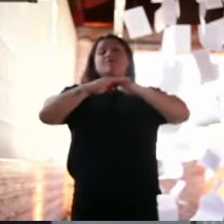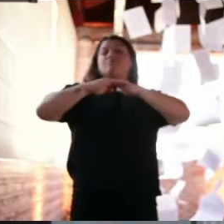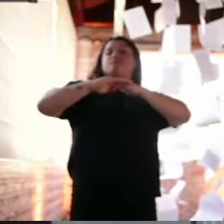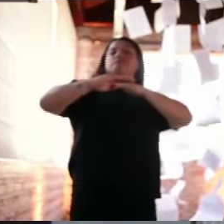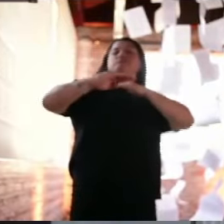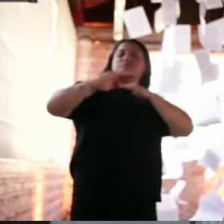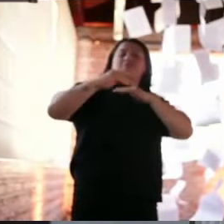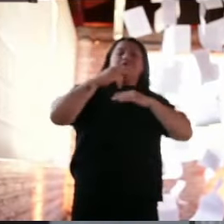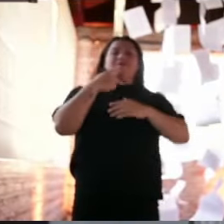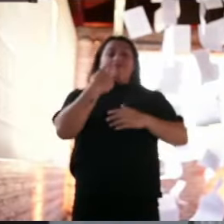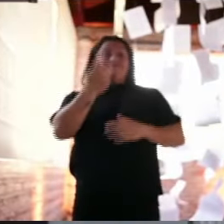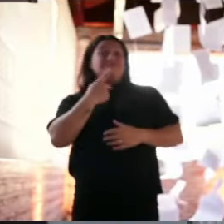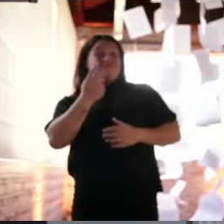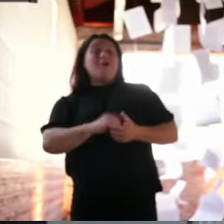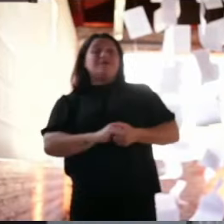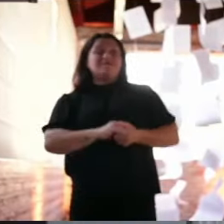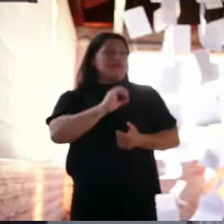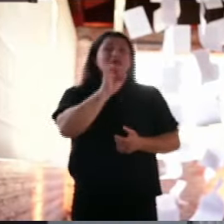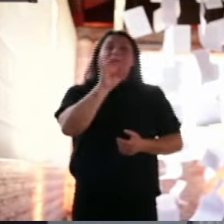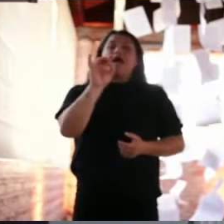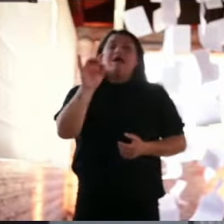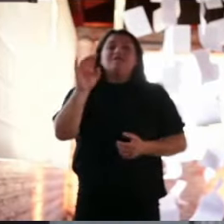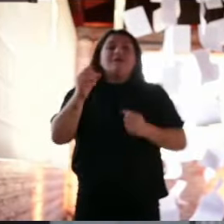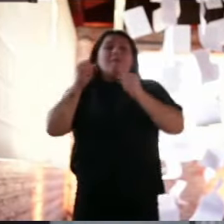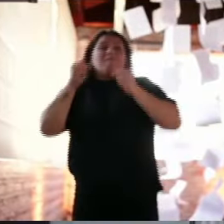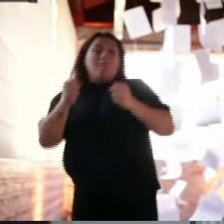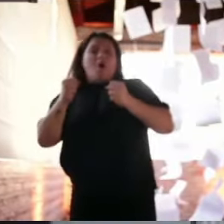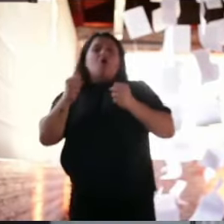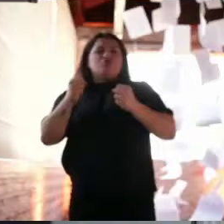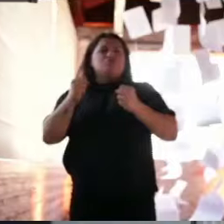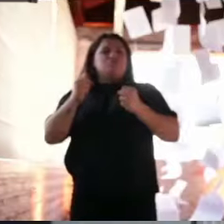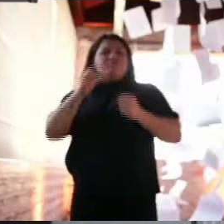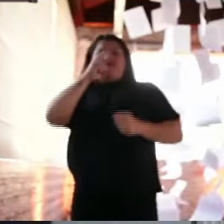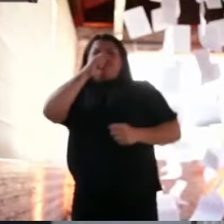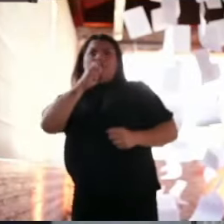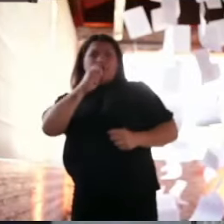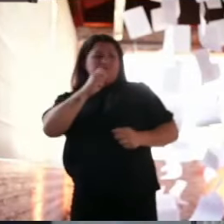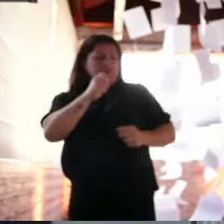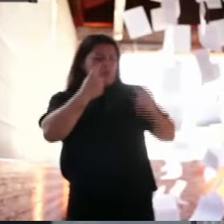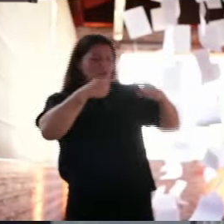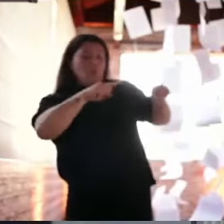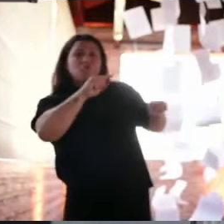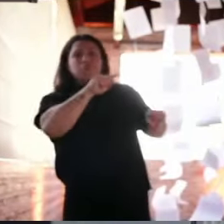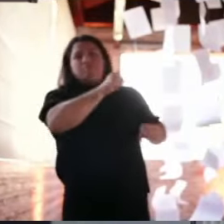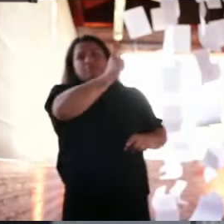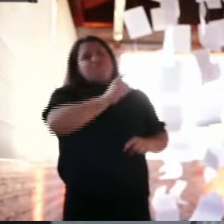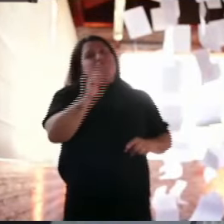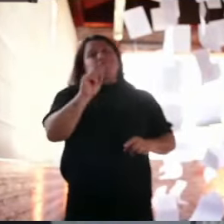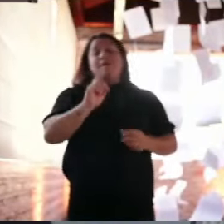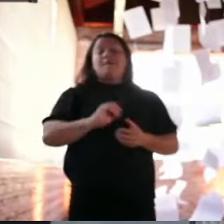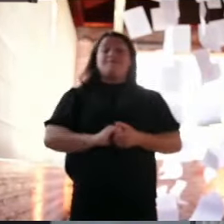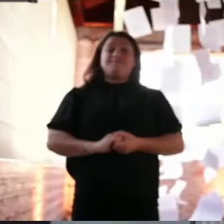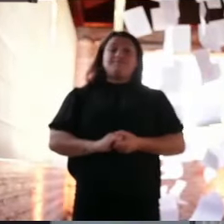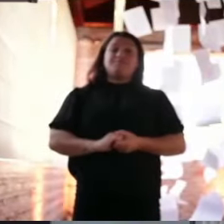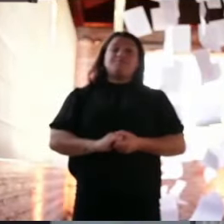entre nós de cada um possa segurar a própria onda sem ter que destruir o outro né então